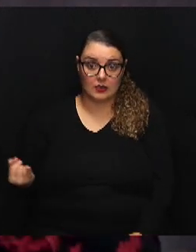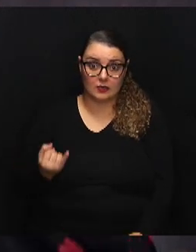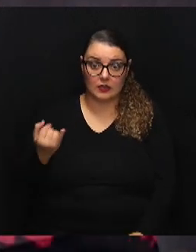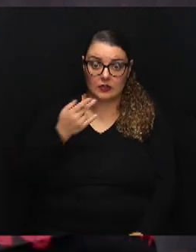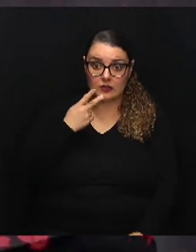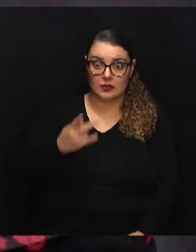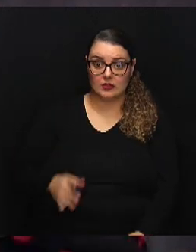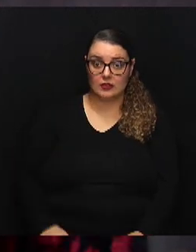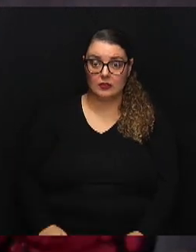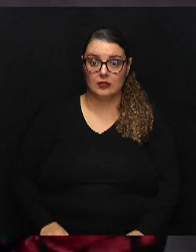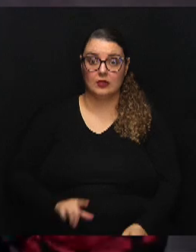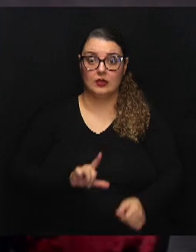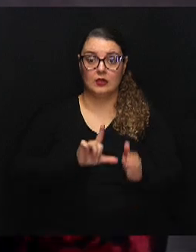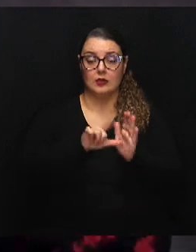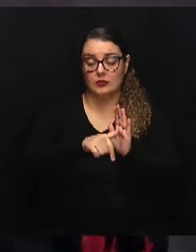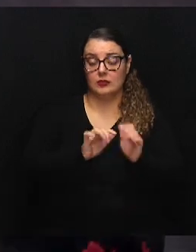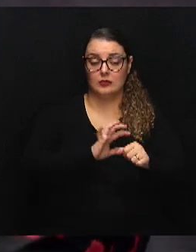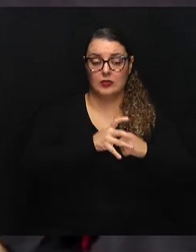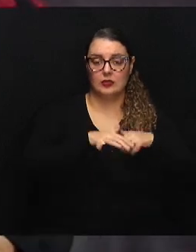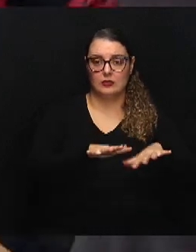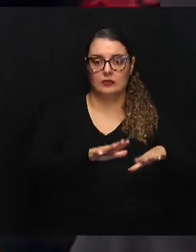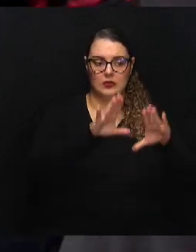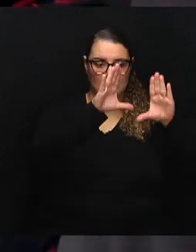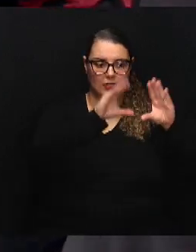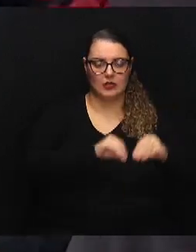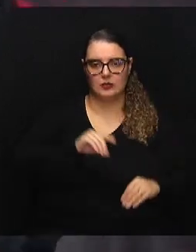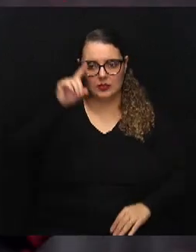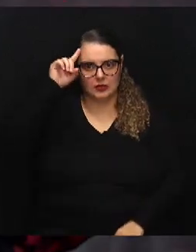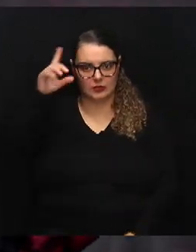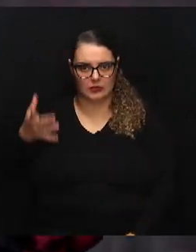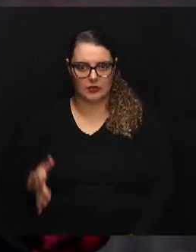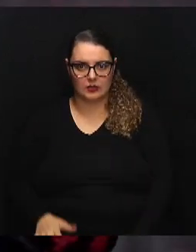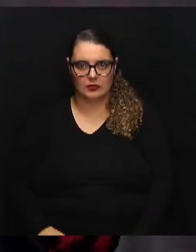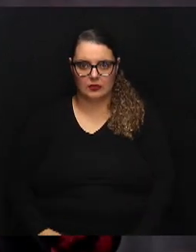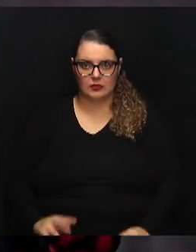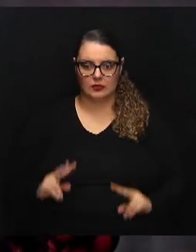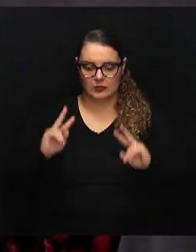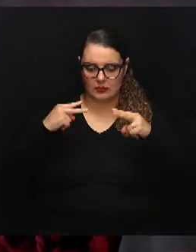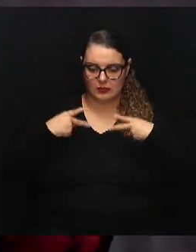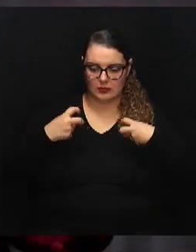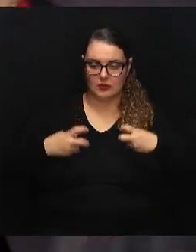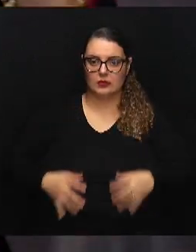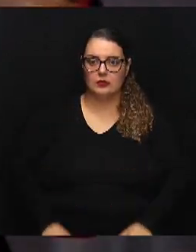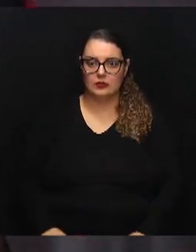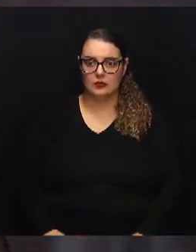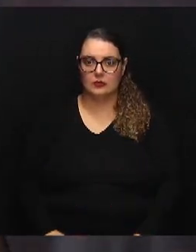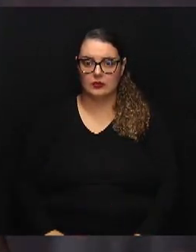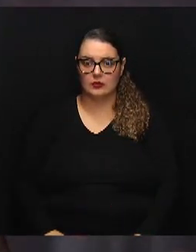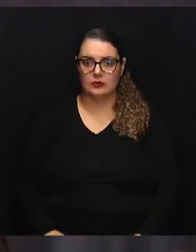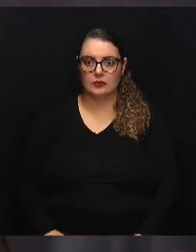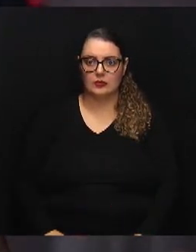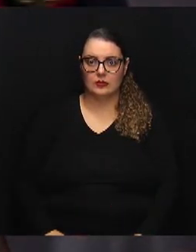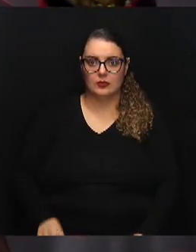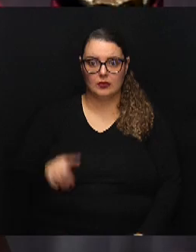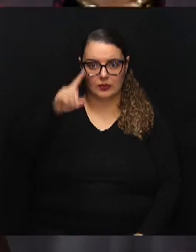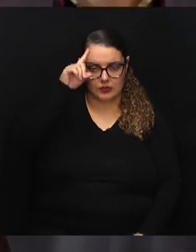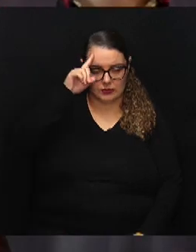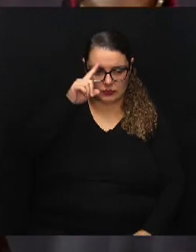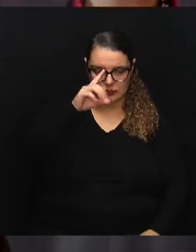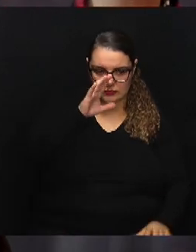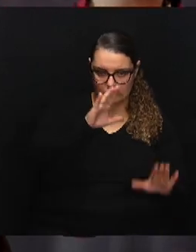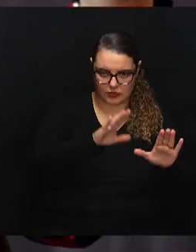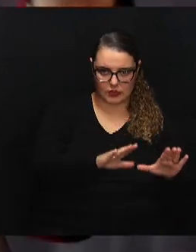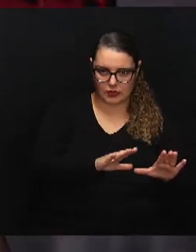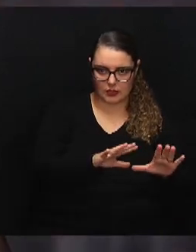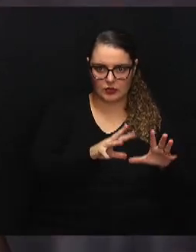que é o pós-pandemia. De uma hora para outra, né, você se vê assim, numa situação onde, de um dia para outro,